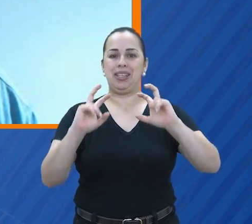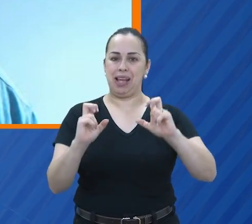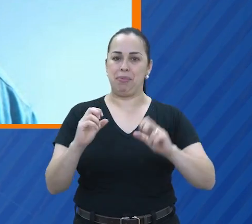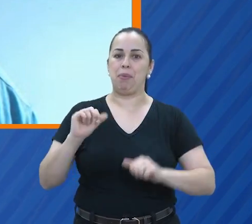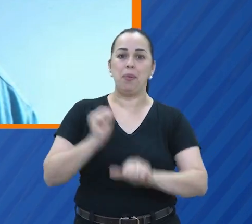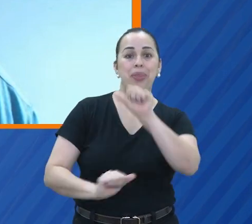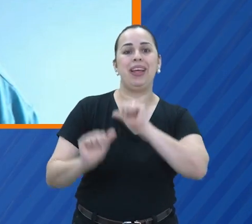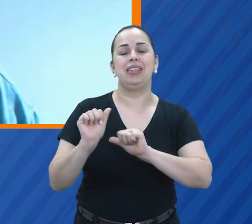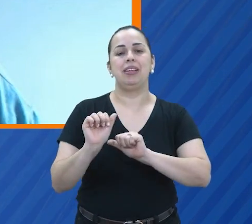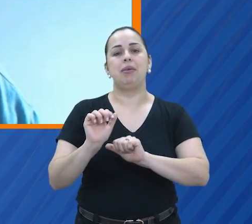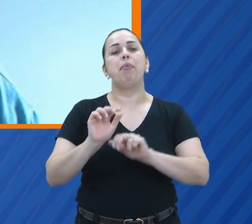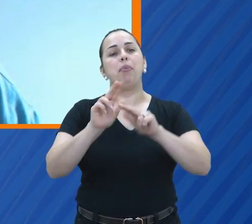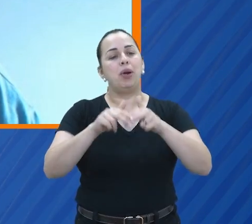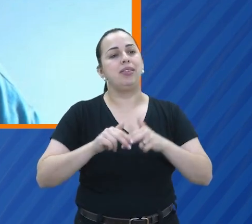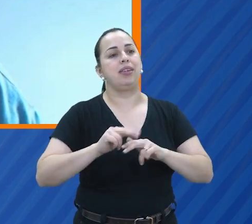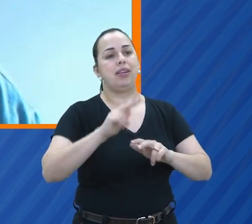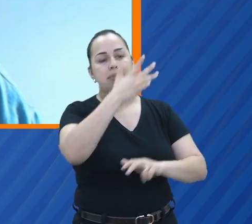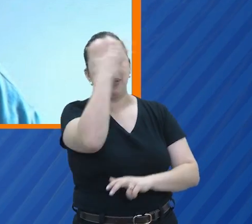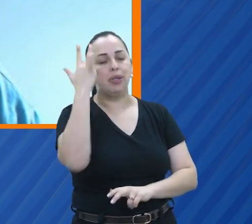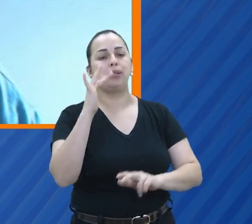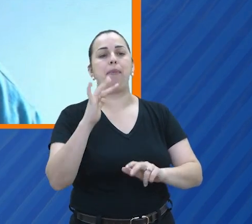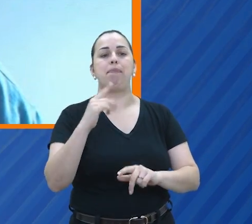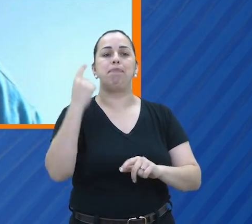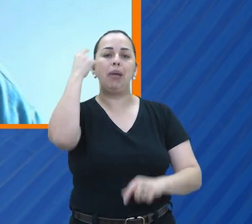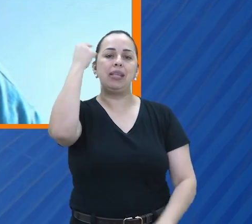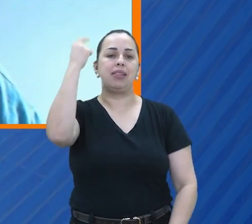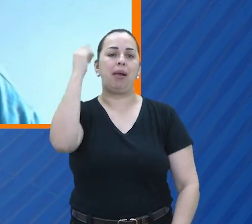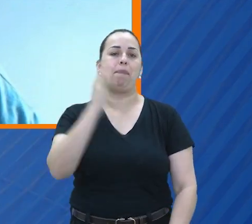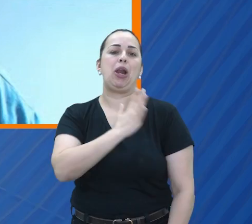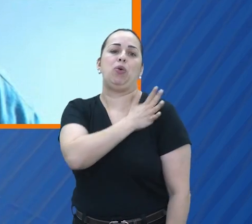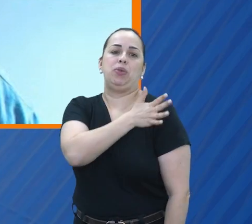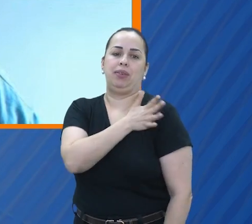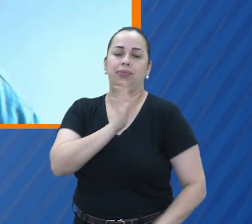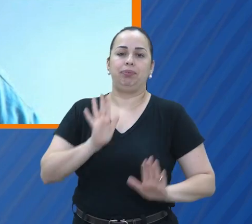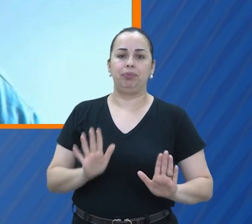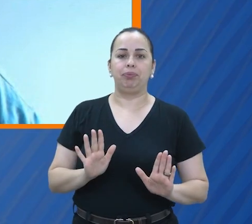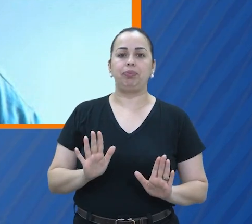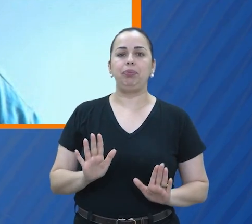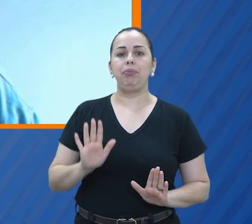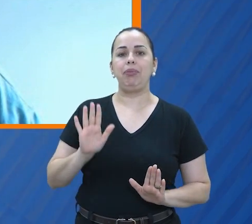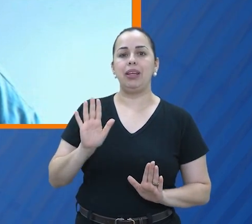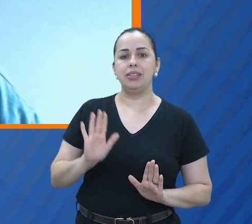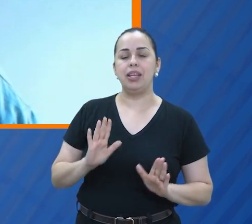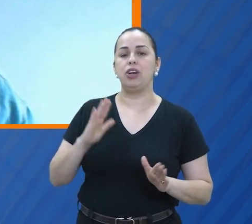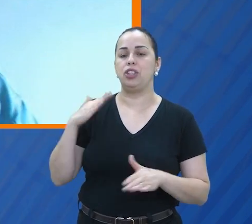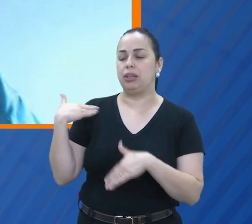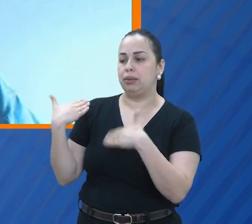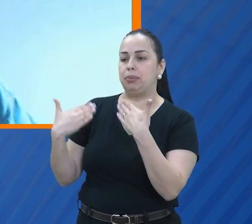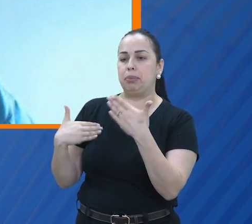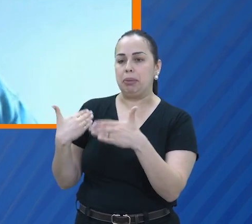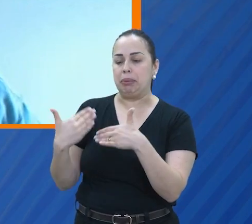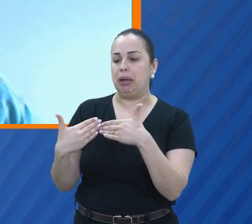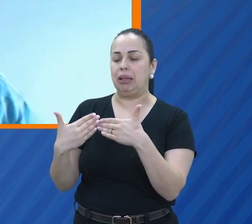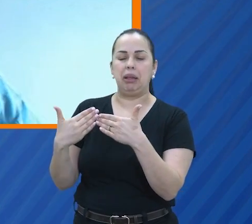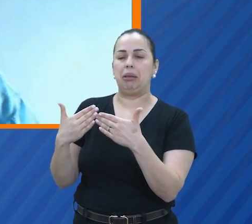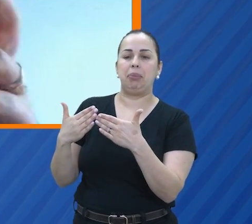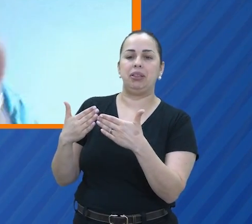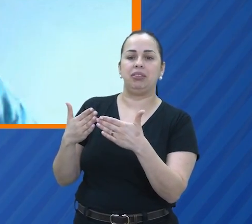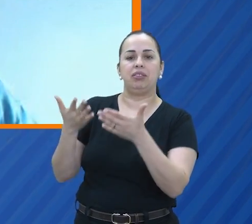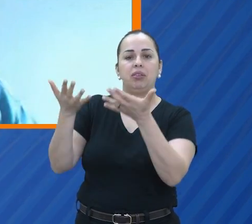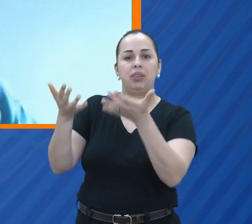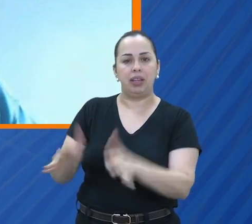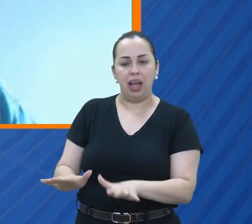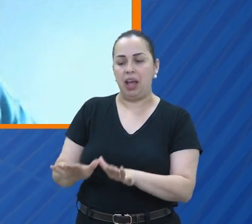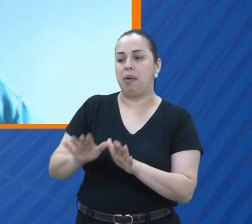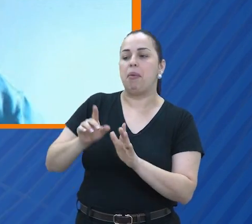em preconceitos. Desde muito cedo a gente já aprende a ter um comportamento de utilidade em cima das coisas. Então, se eu já tenho algo por algum tempo e isso perde